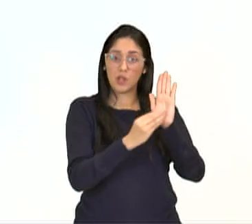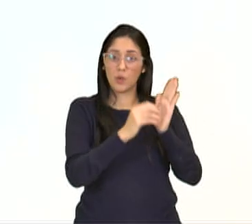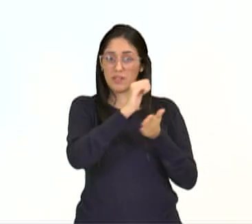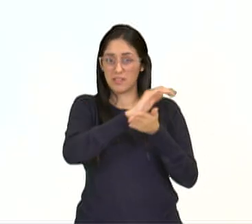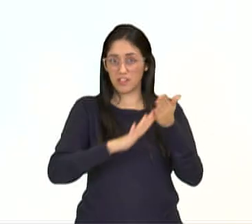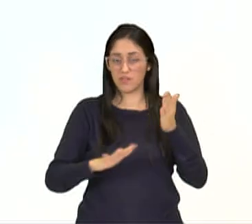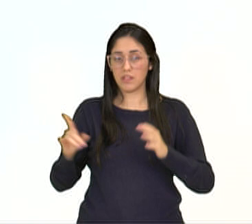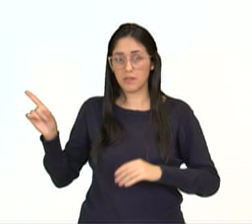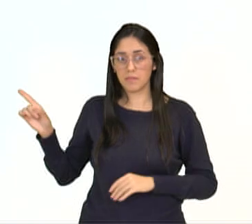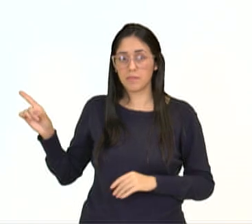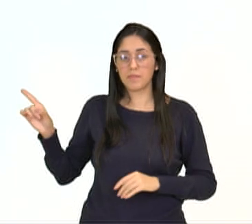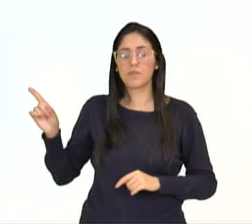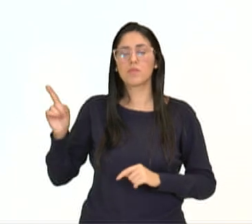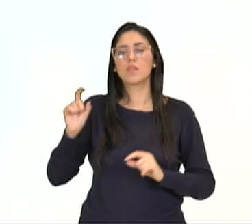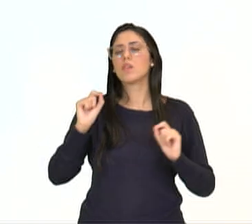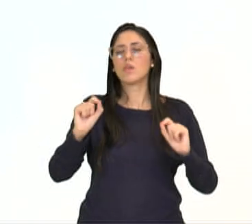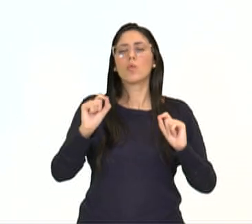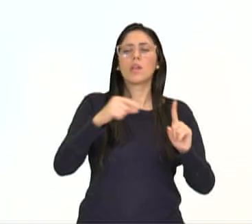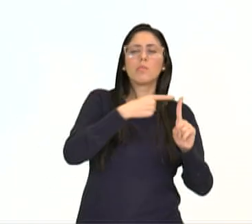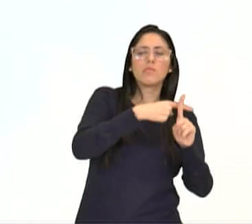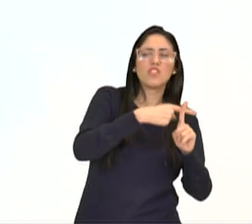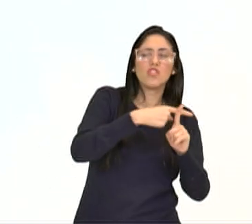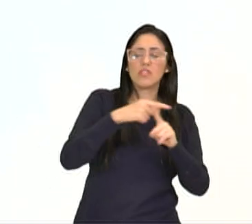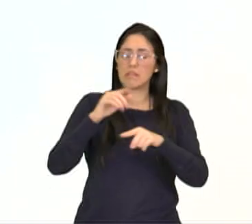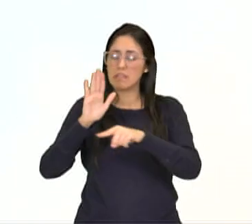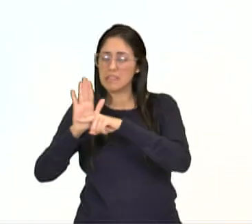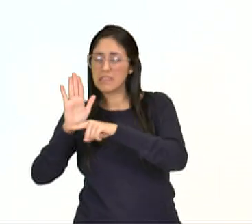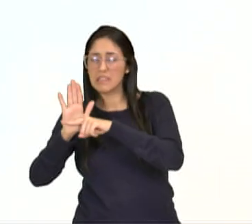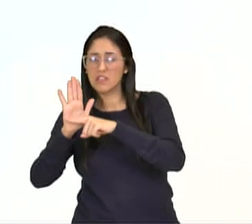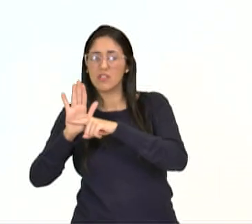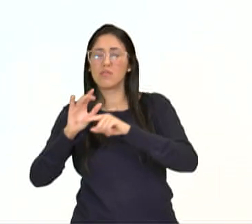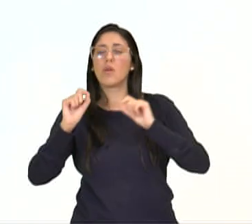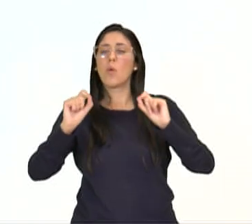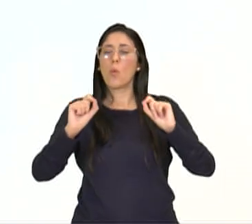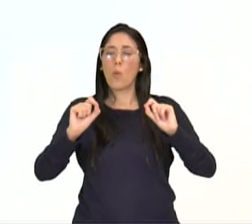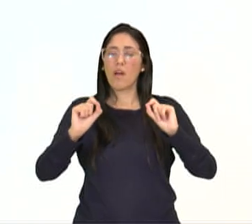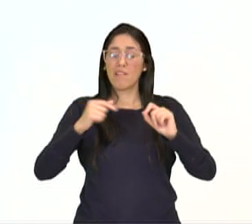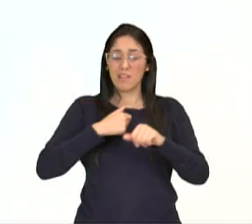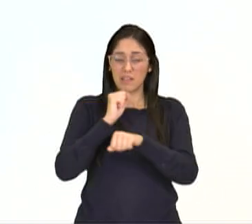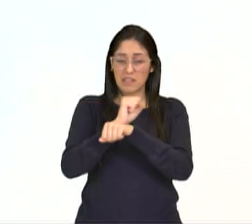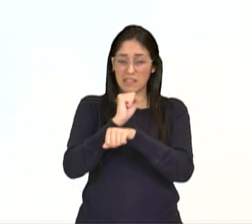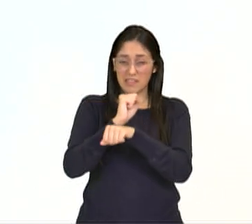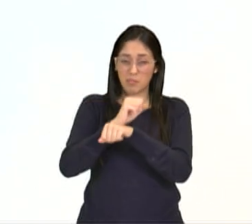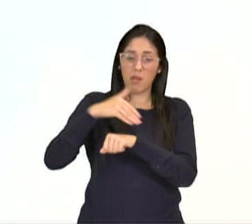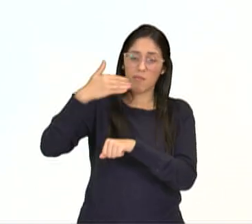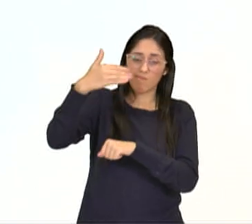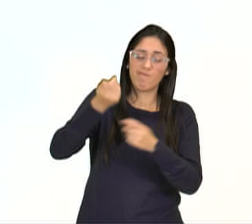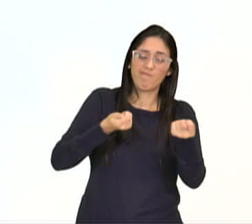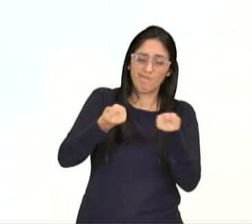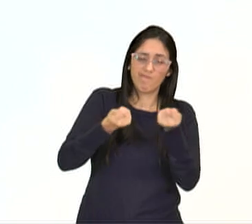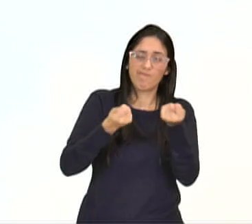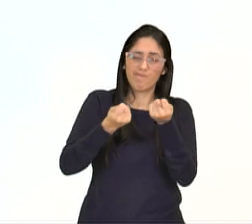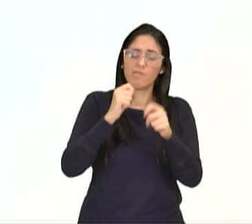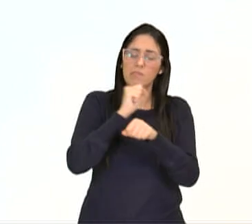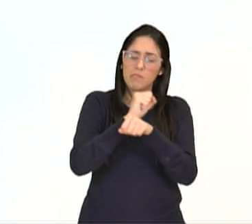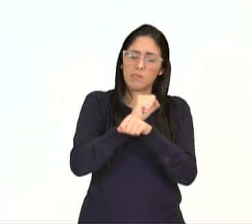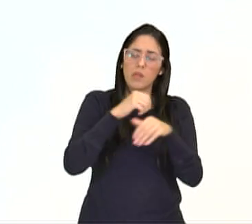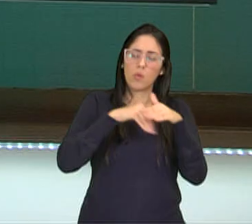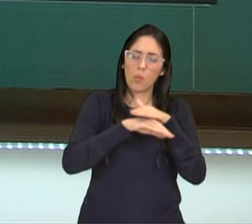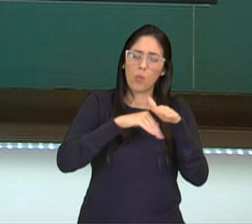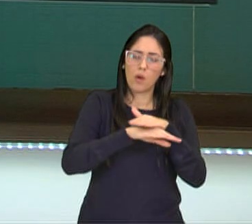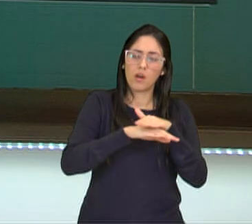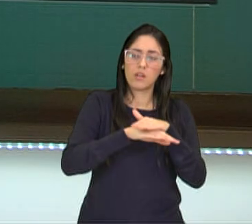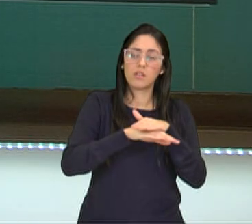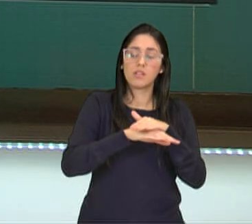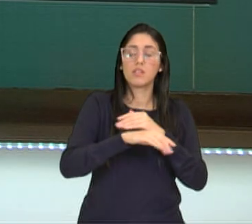fazer agora, quais são as vantagens e desvantagens para esperar adquirir um produto de informática e quais seriam